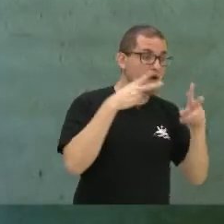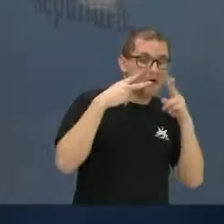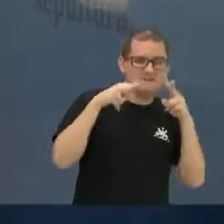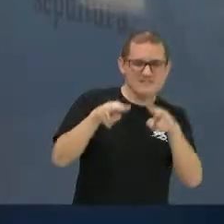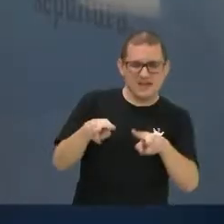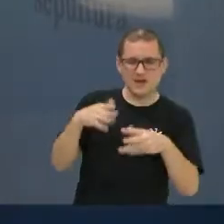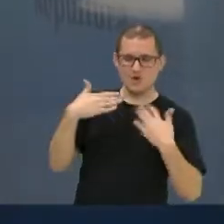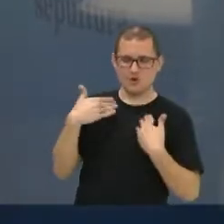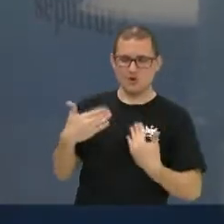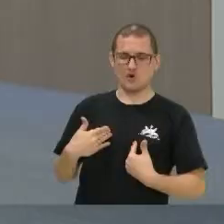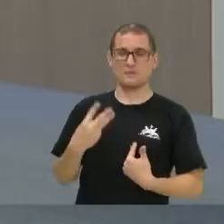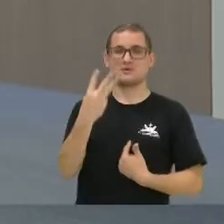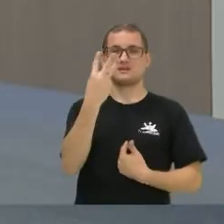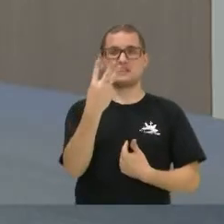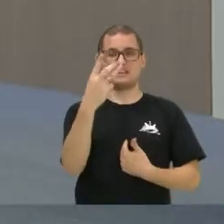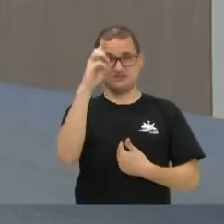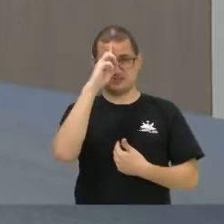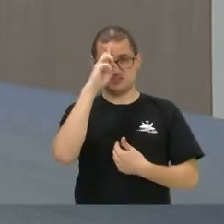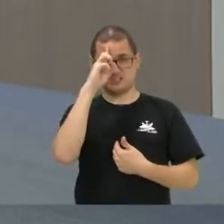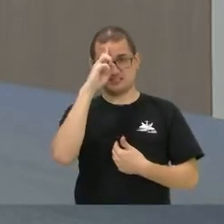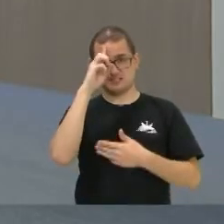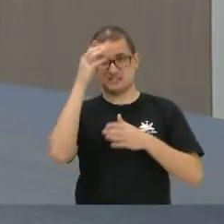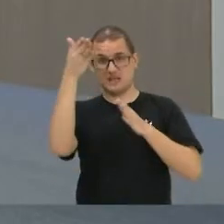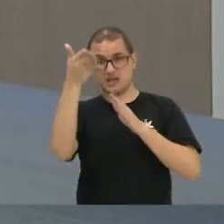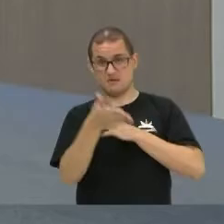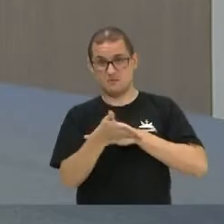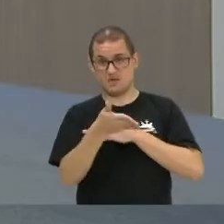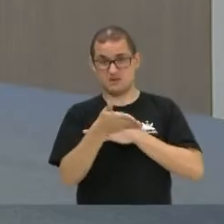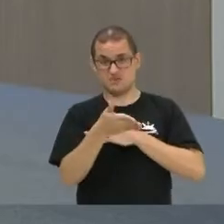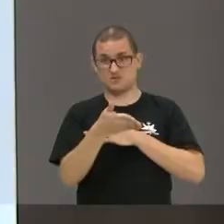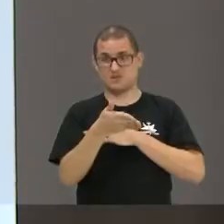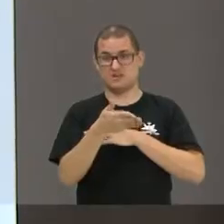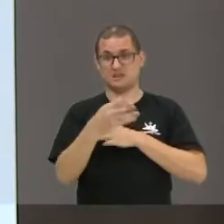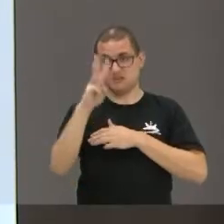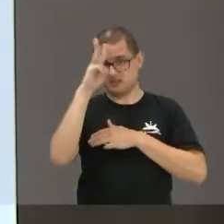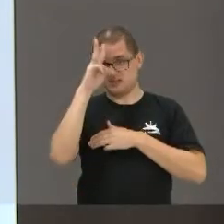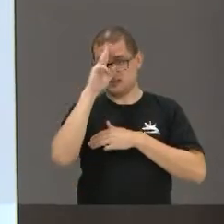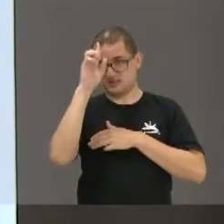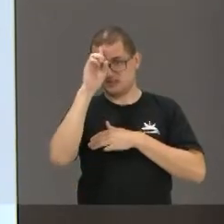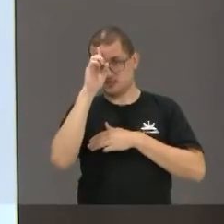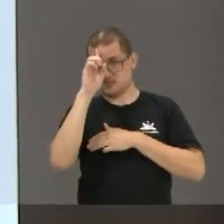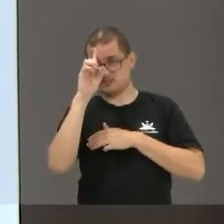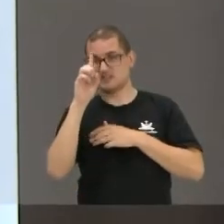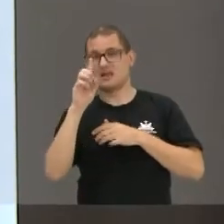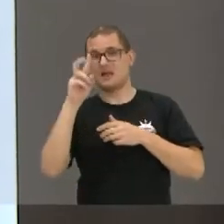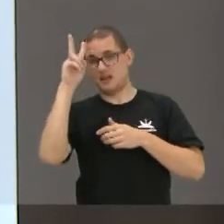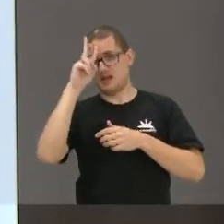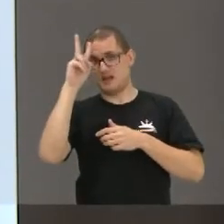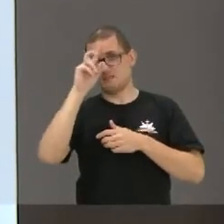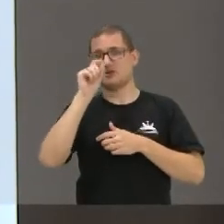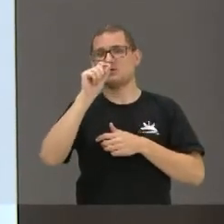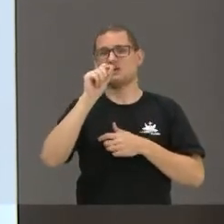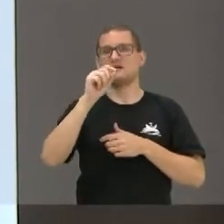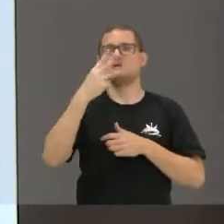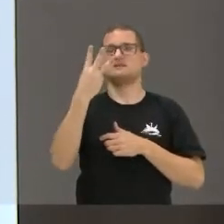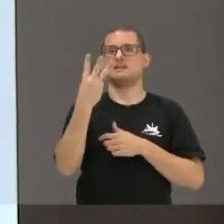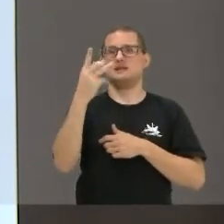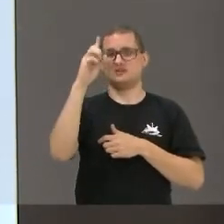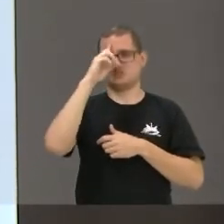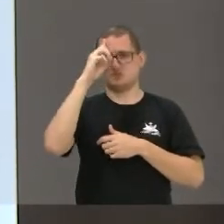esse os três dias e meio três dias faz lembrar os três dias de jesus